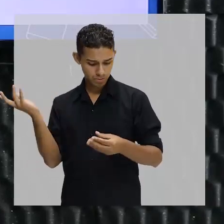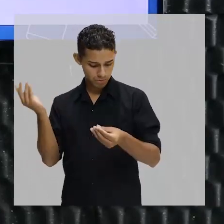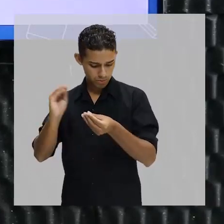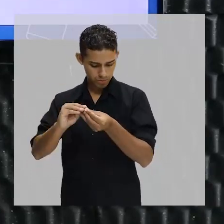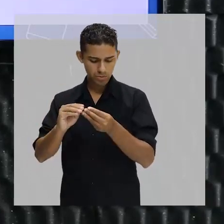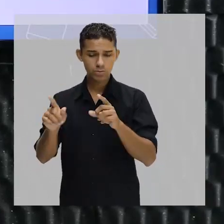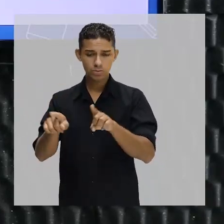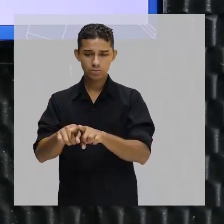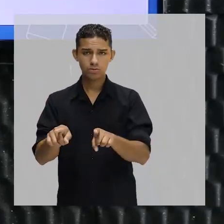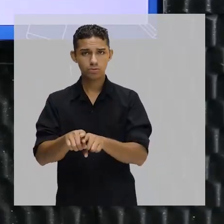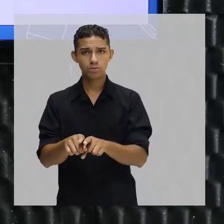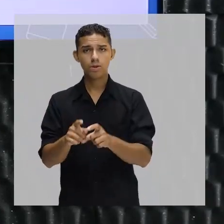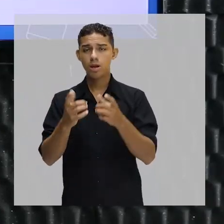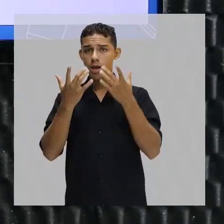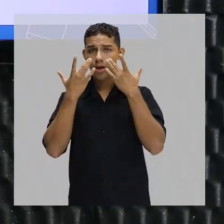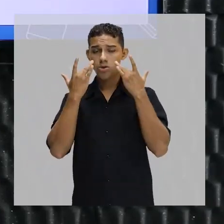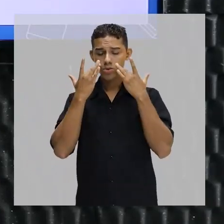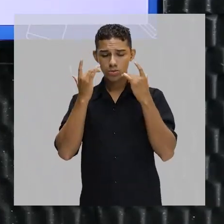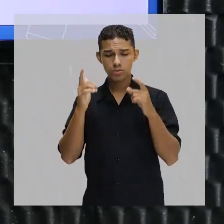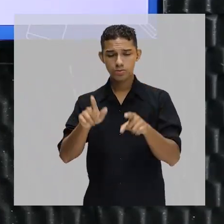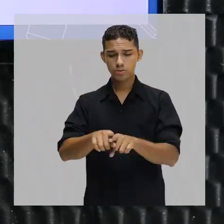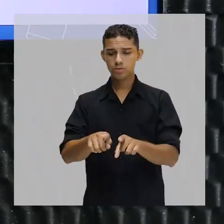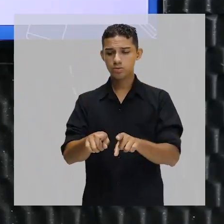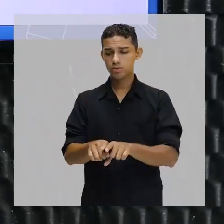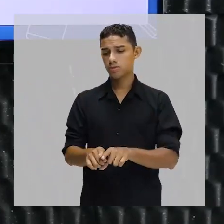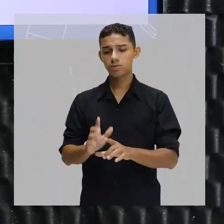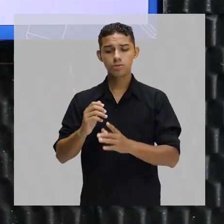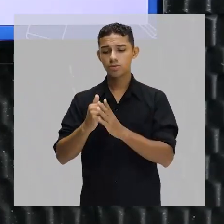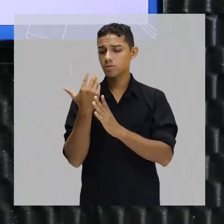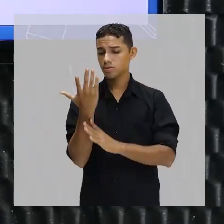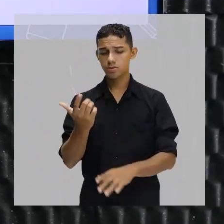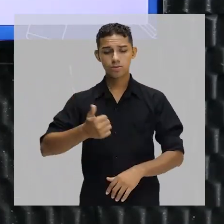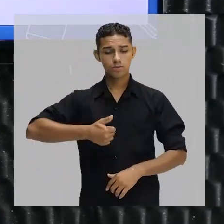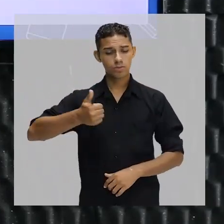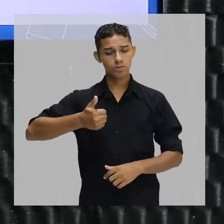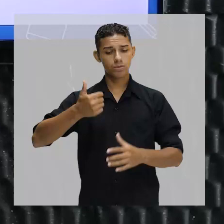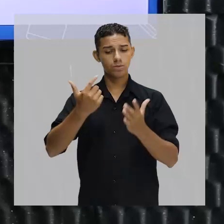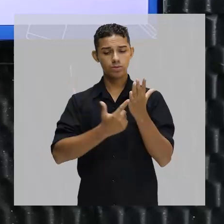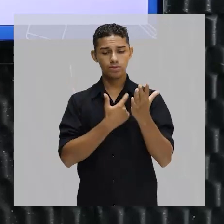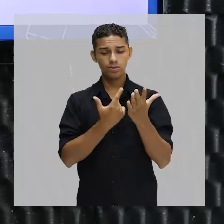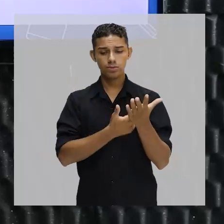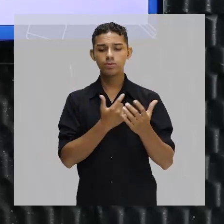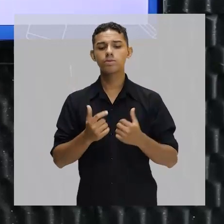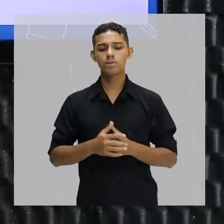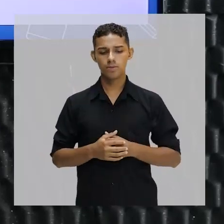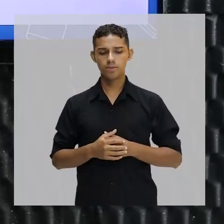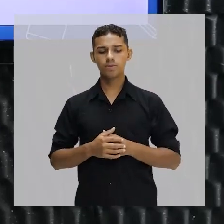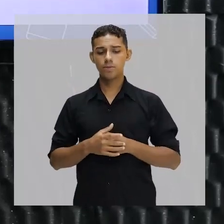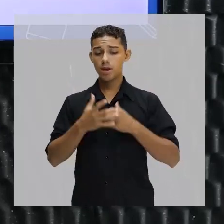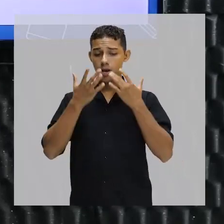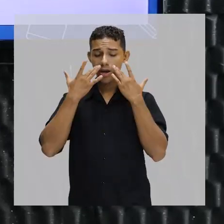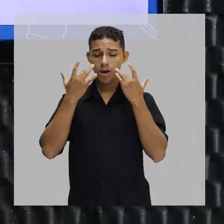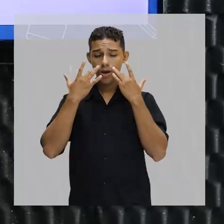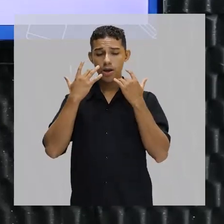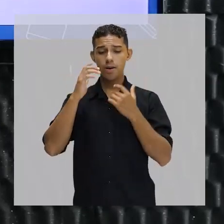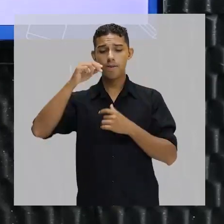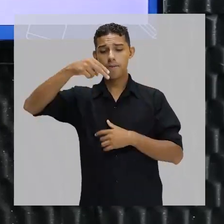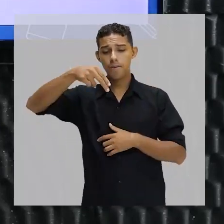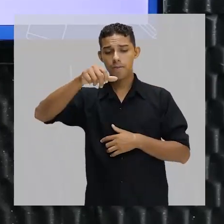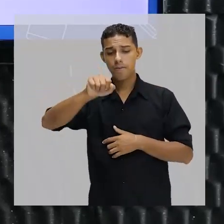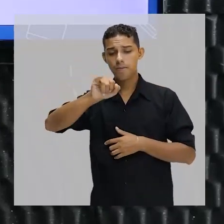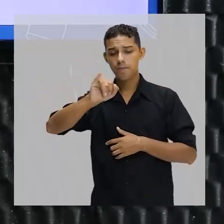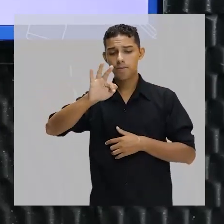artistas em atividades atualmente e veteranos que ficaram de fora do primeiro livro. A Arte Knife no Brasil traz 79 autores